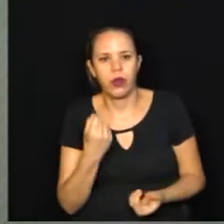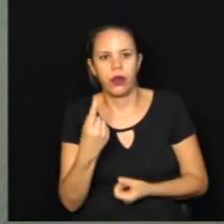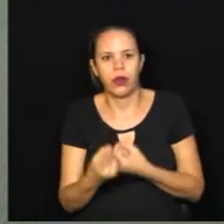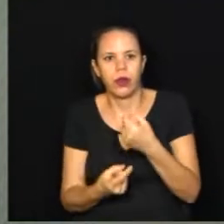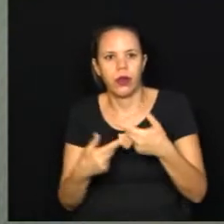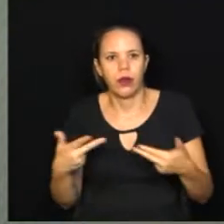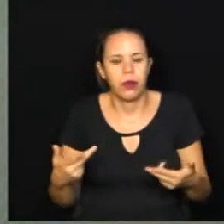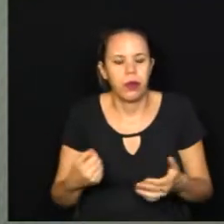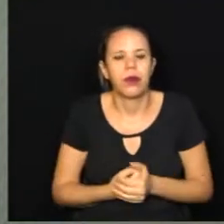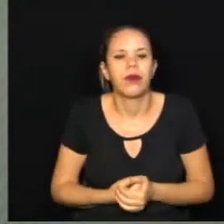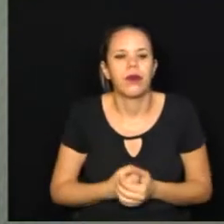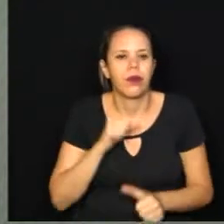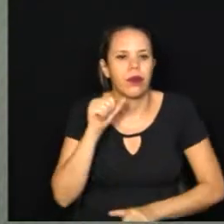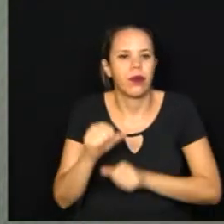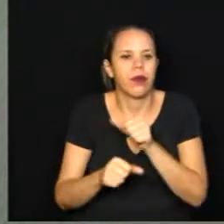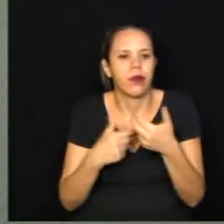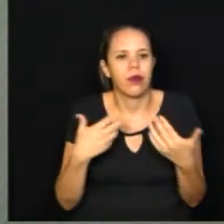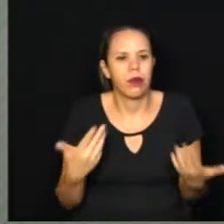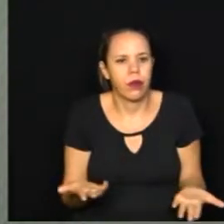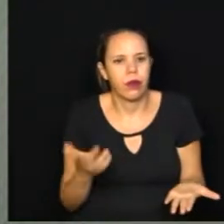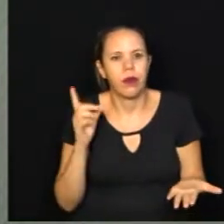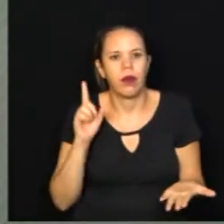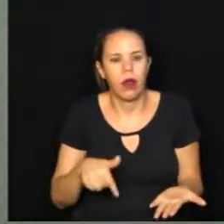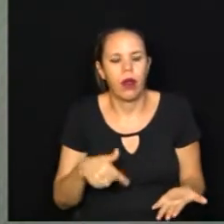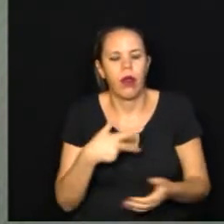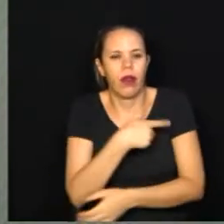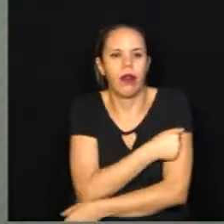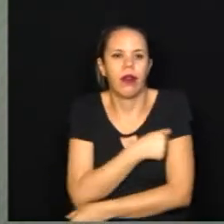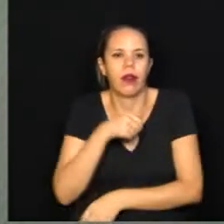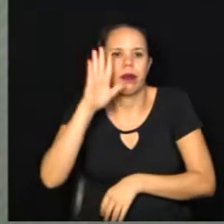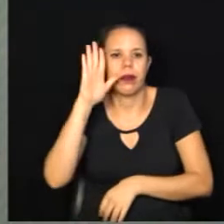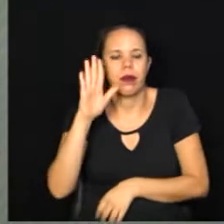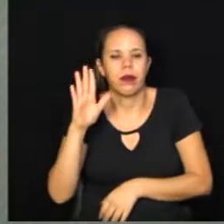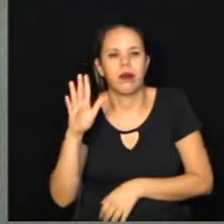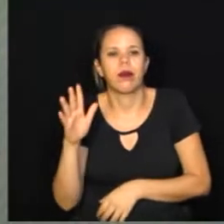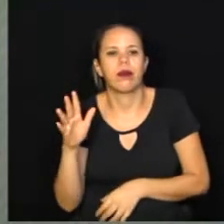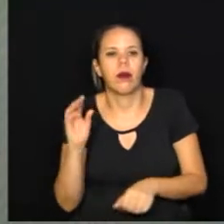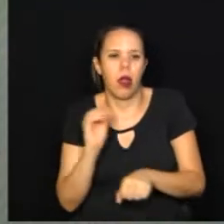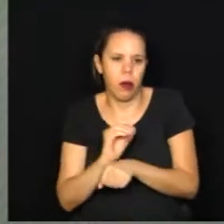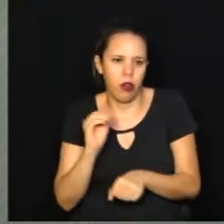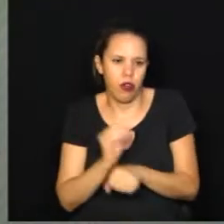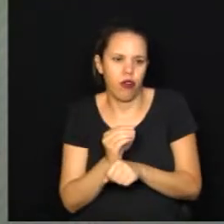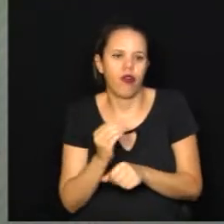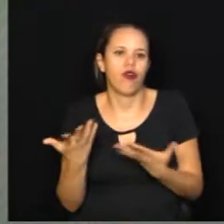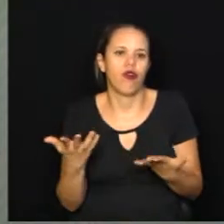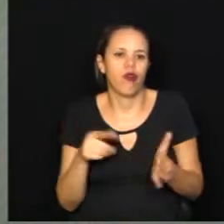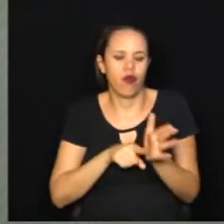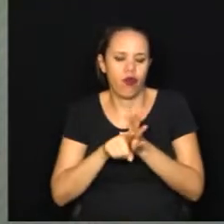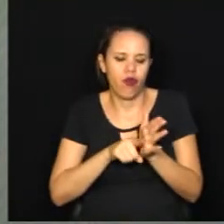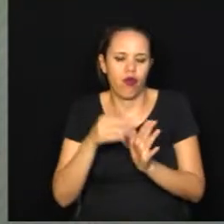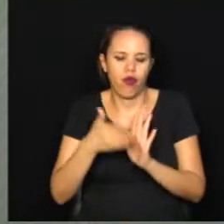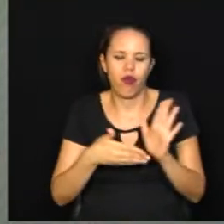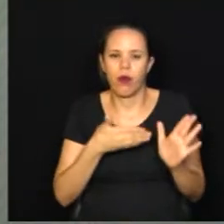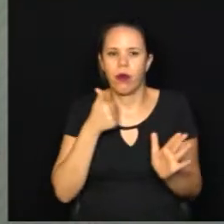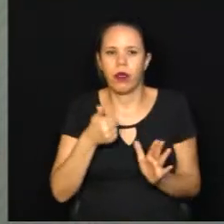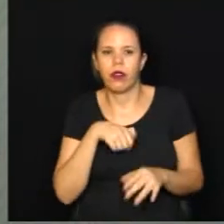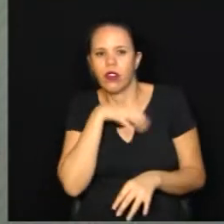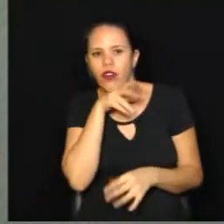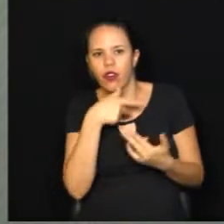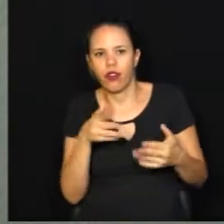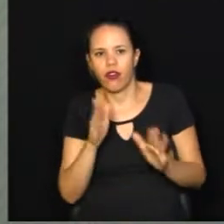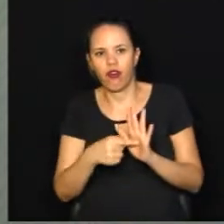dessas modificações. É uma vacina que será mais imunogênica, quer dizer, os estudos clínicos em animais